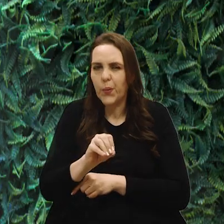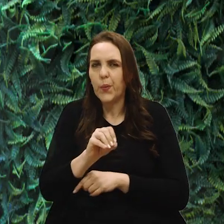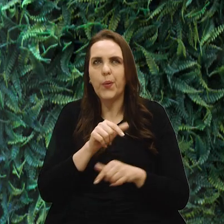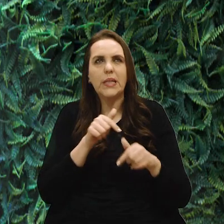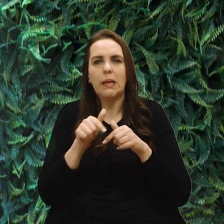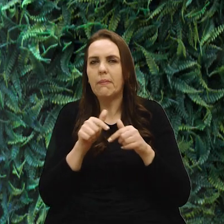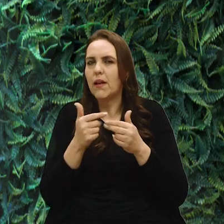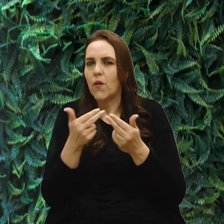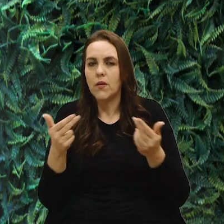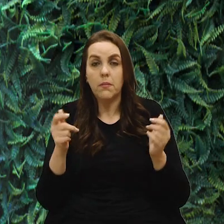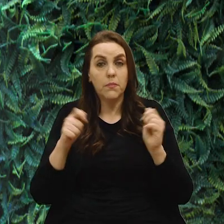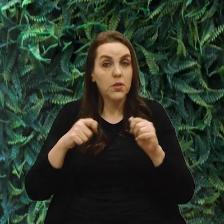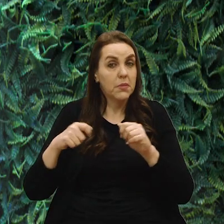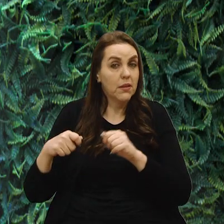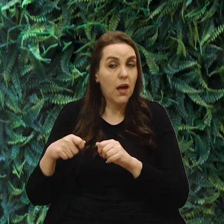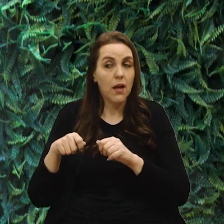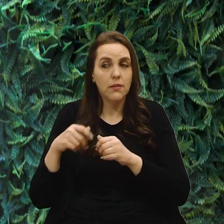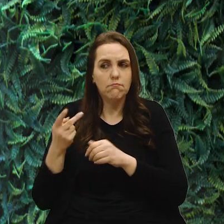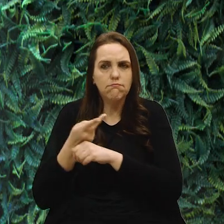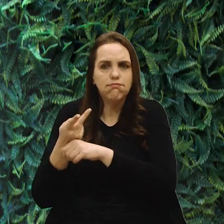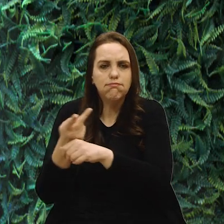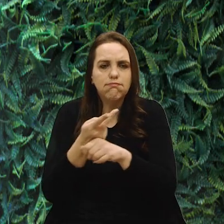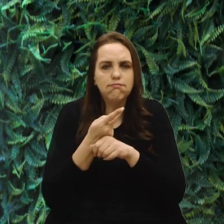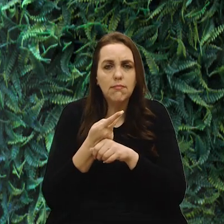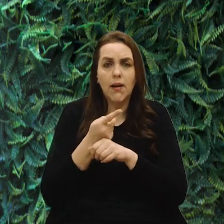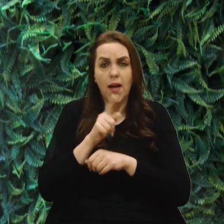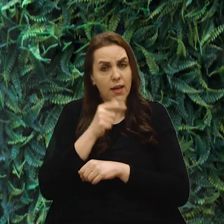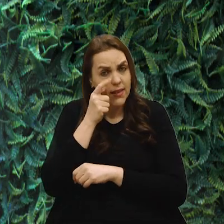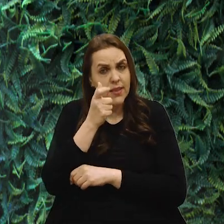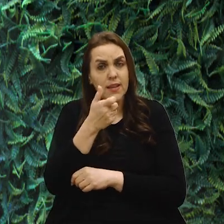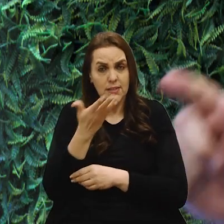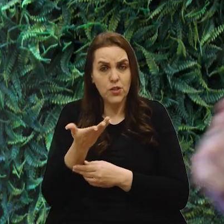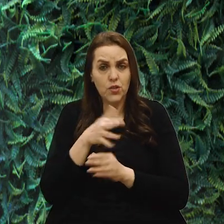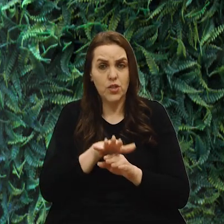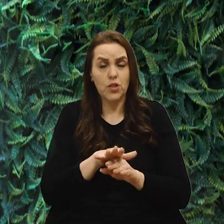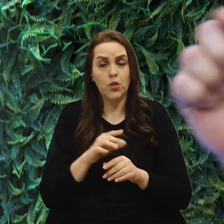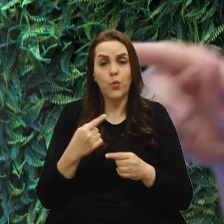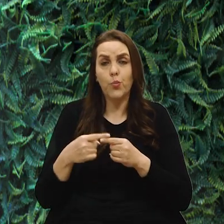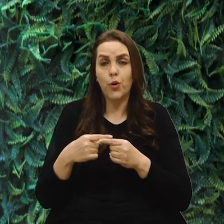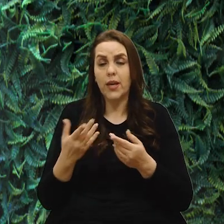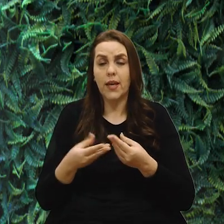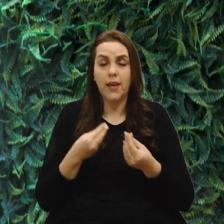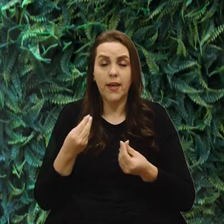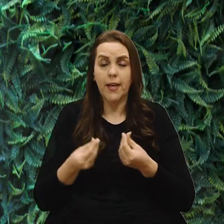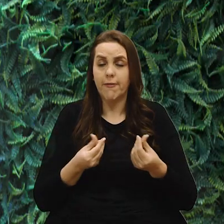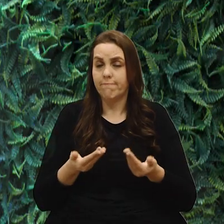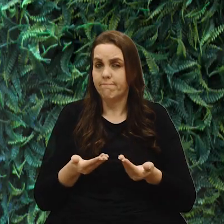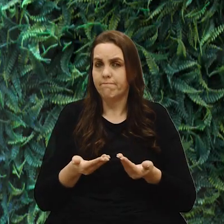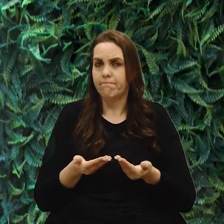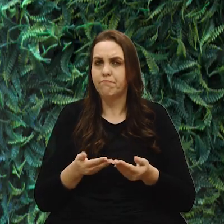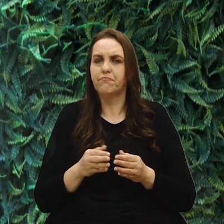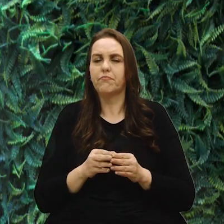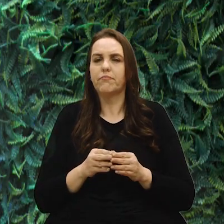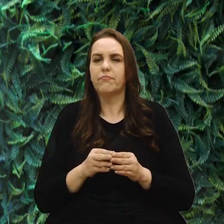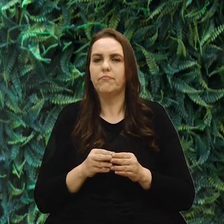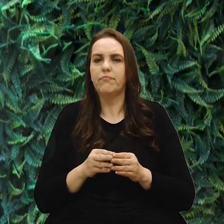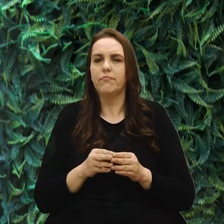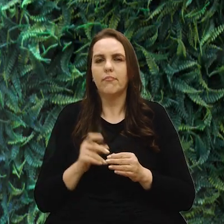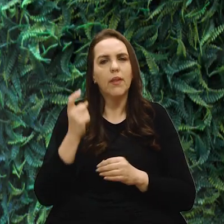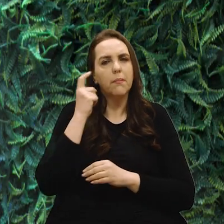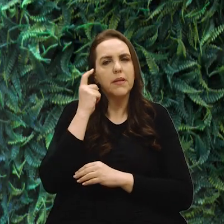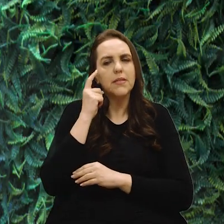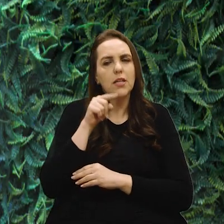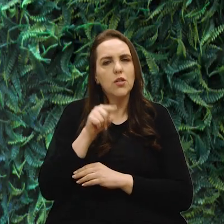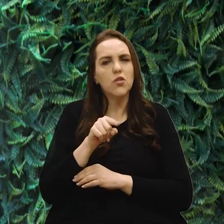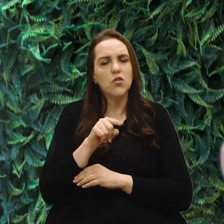busca possibilidades. Então, acho que esse é um ponto interessante, assim, que faz um pouco